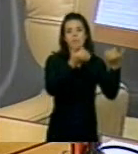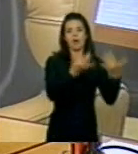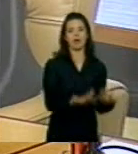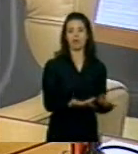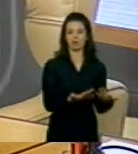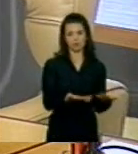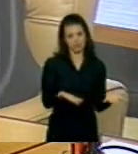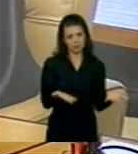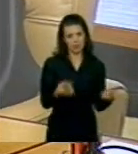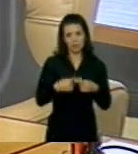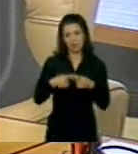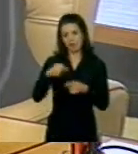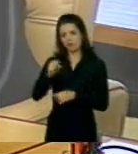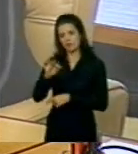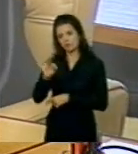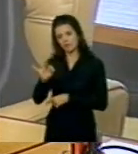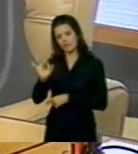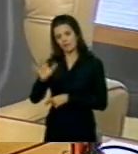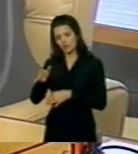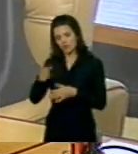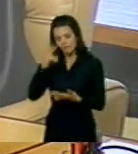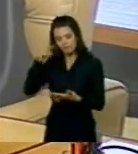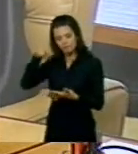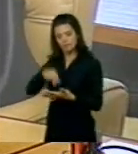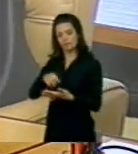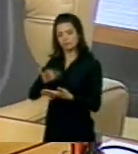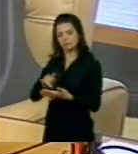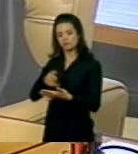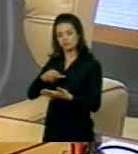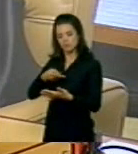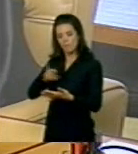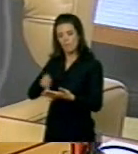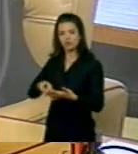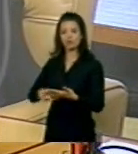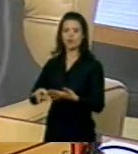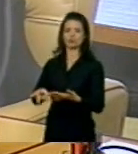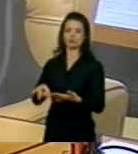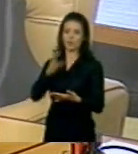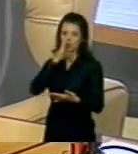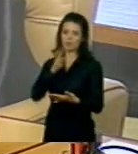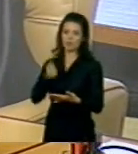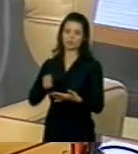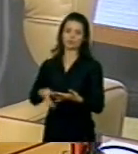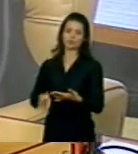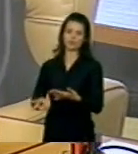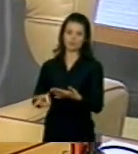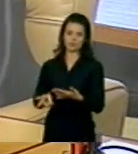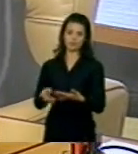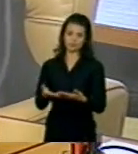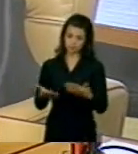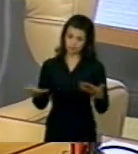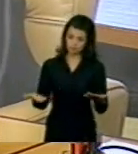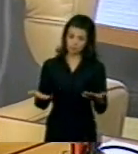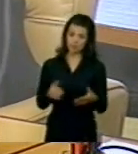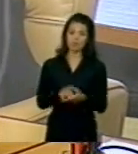nenhuma hipótese, afirmar, diante do recebimento da denúncia, a sua culpabilidade. O recebimento